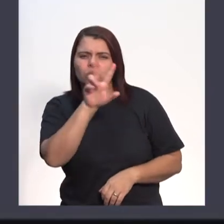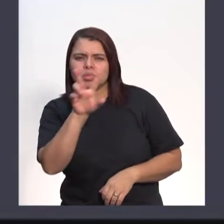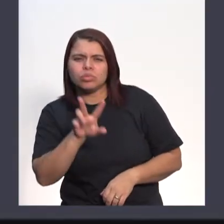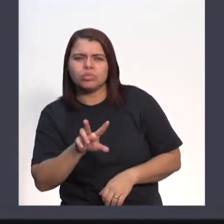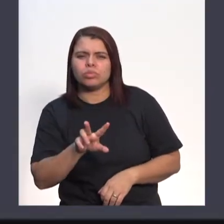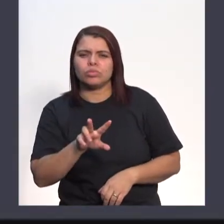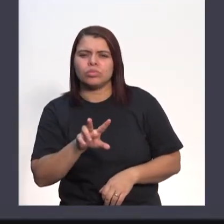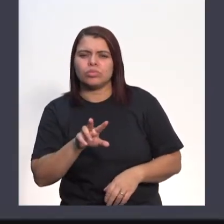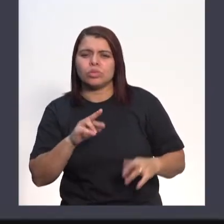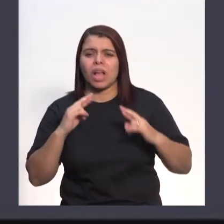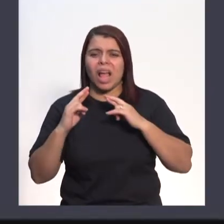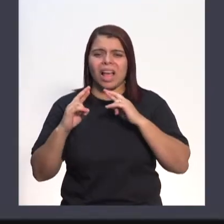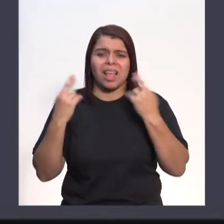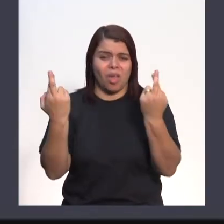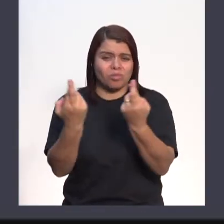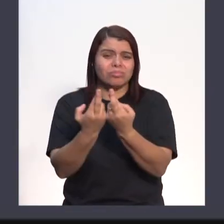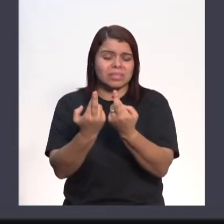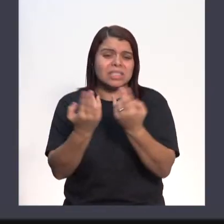Reunir Agora,